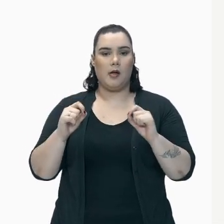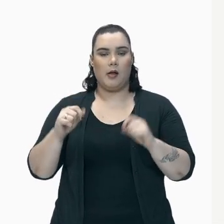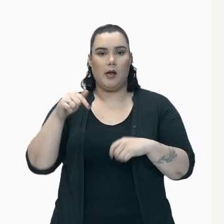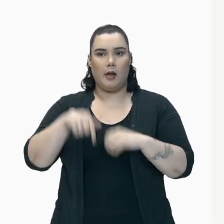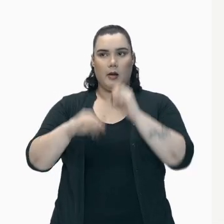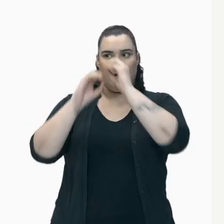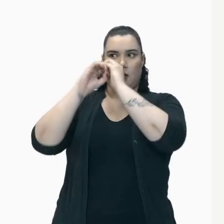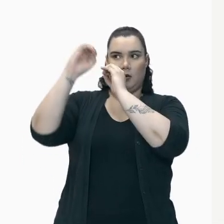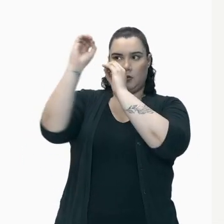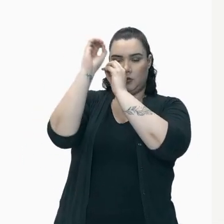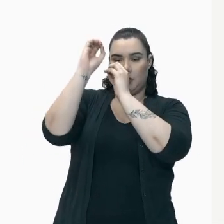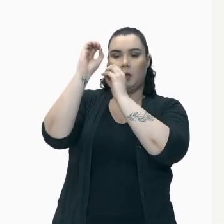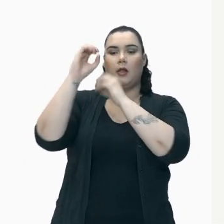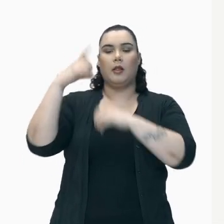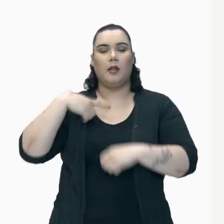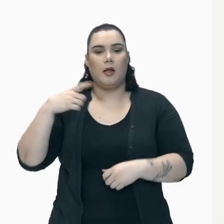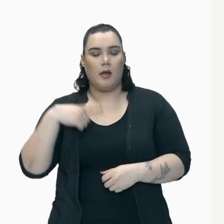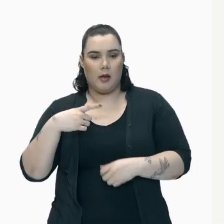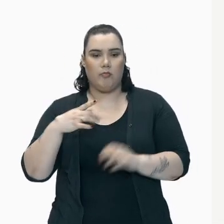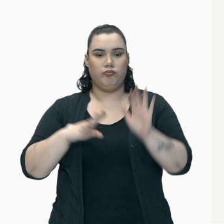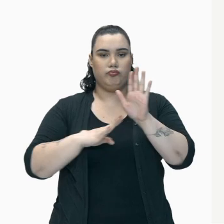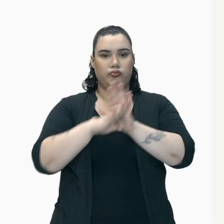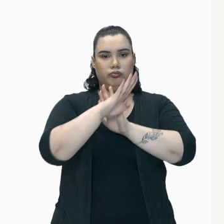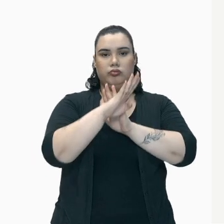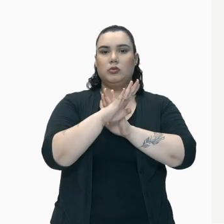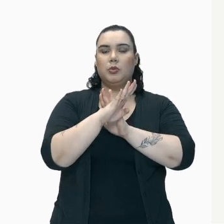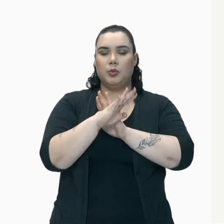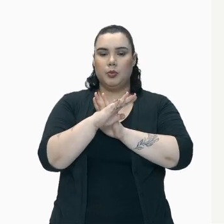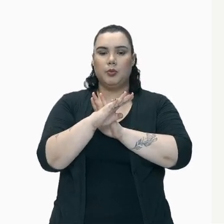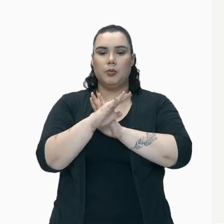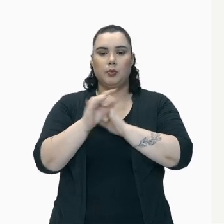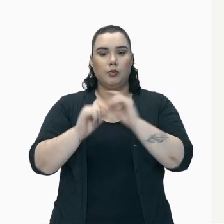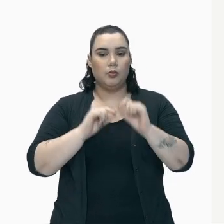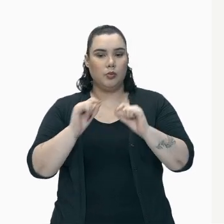astronomia com uma maior incidência